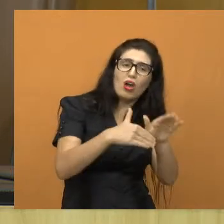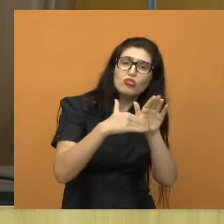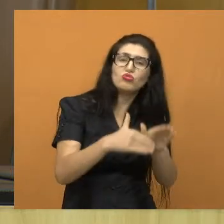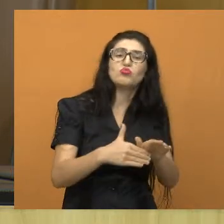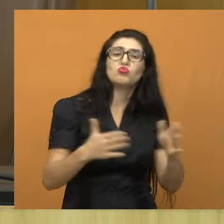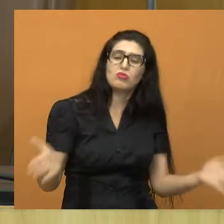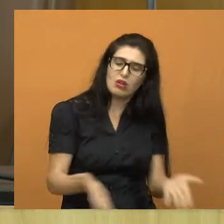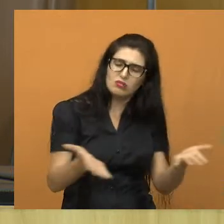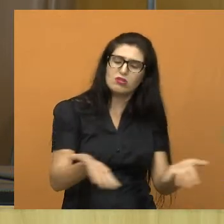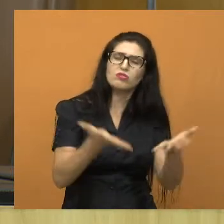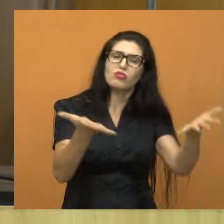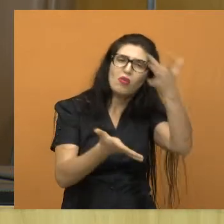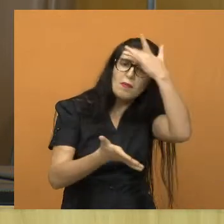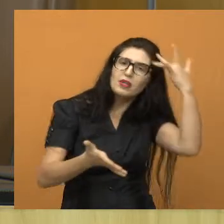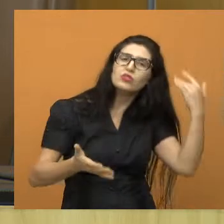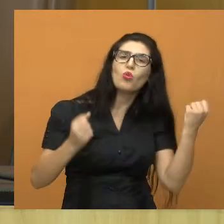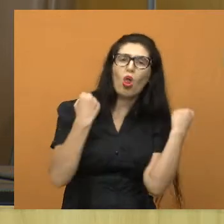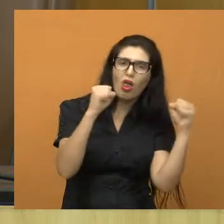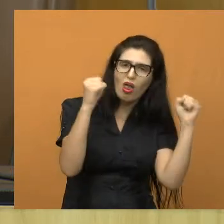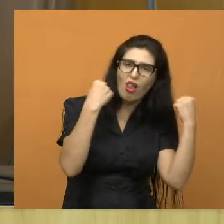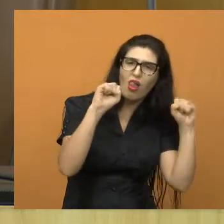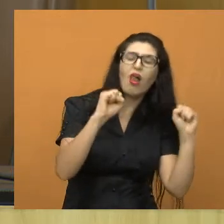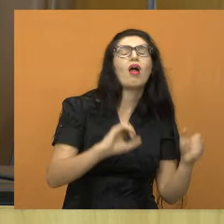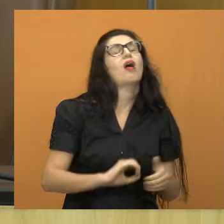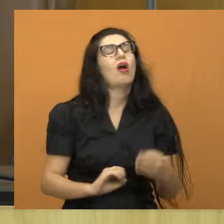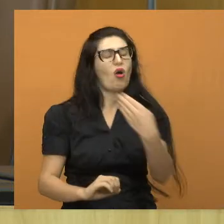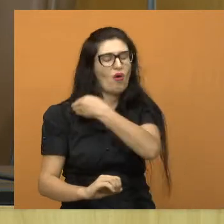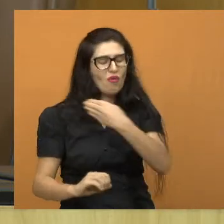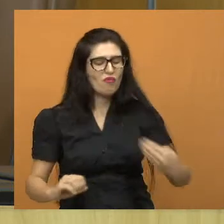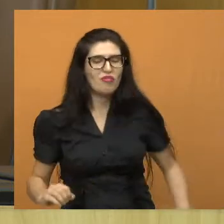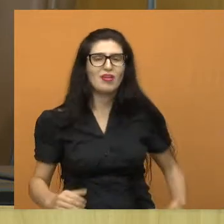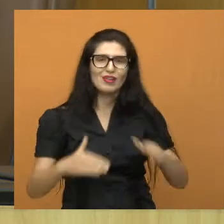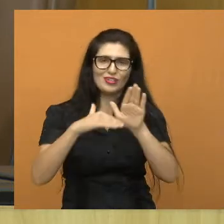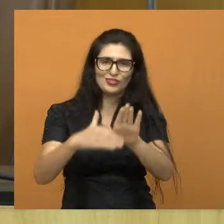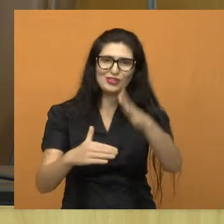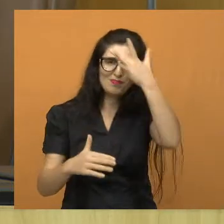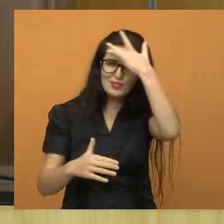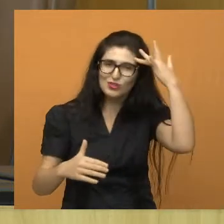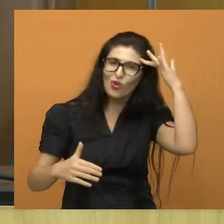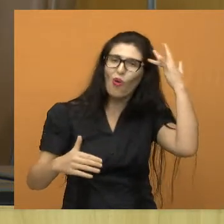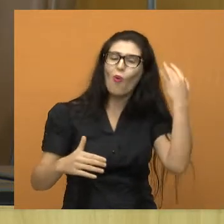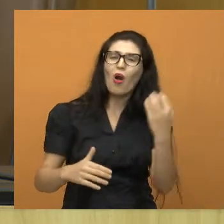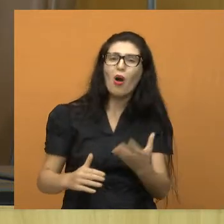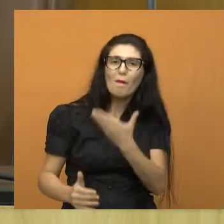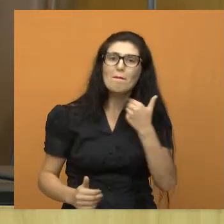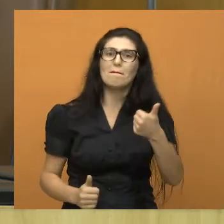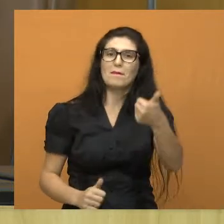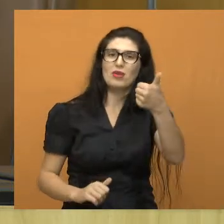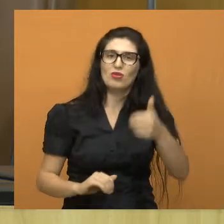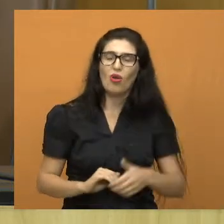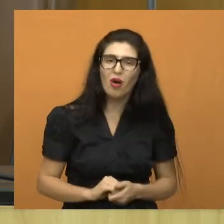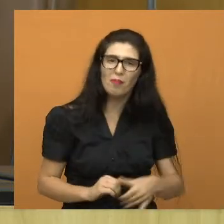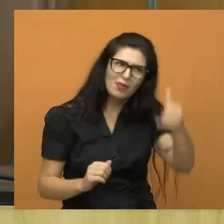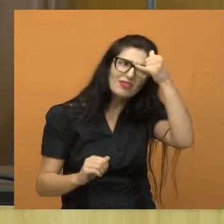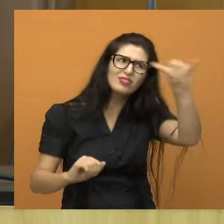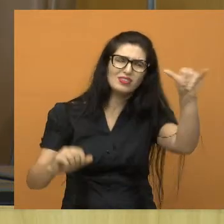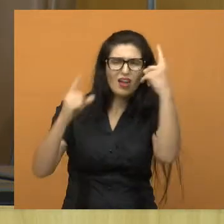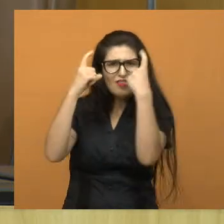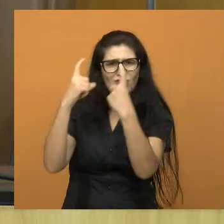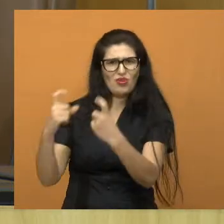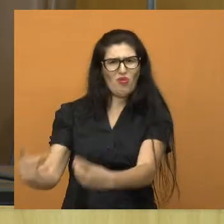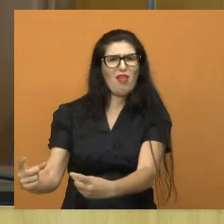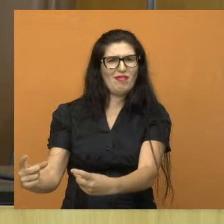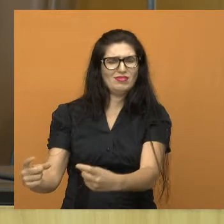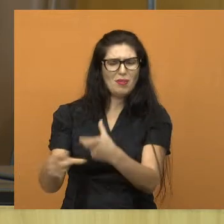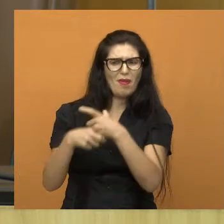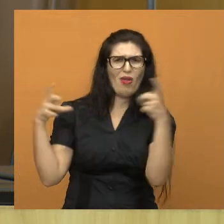essas ações e promover um serviço público de qualidade para que a gente possa gerar um impacto menor nessa violência. Mas